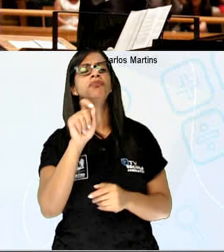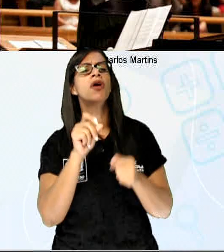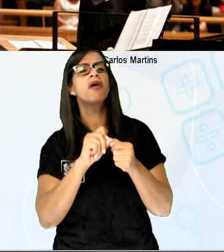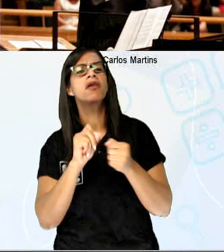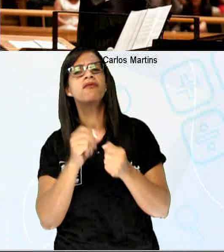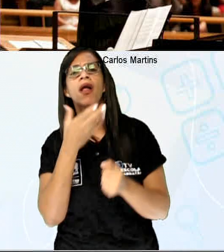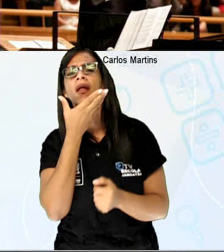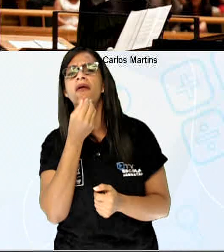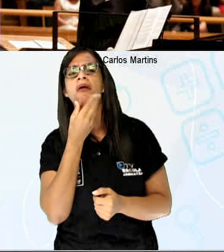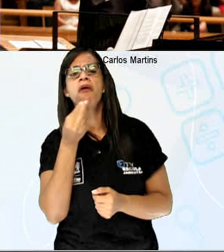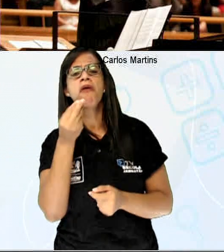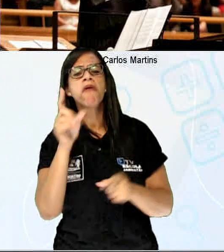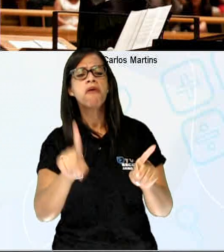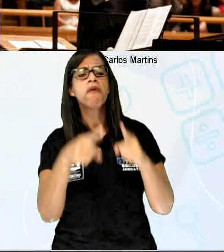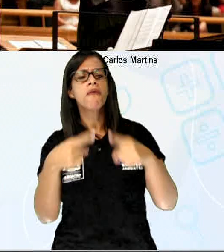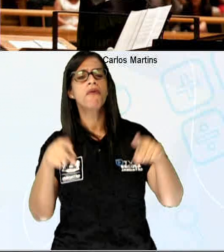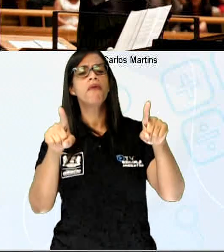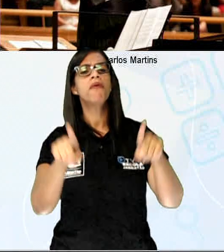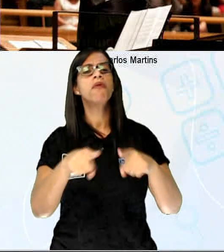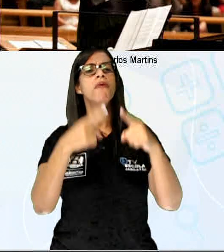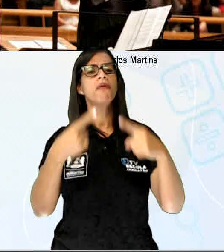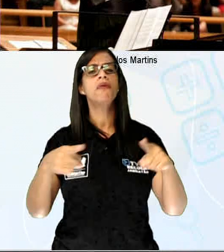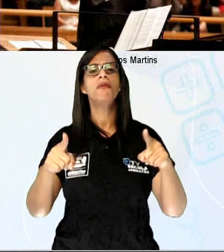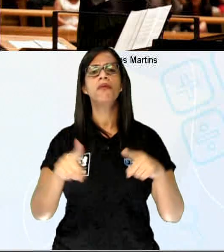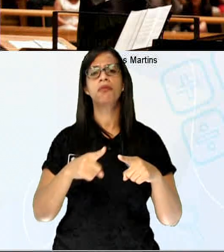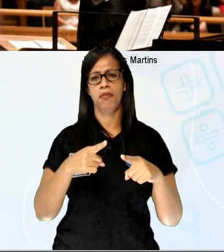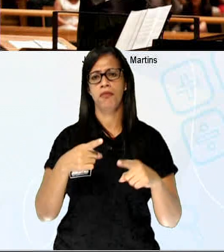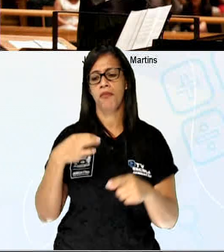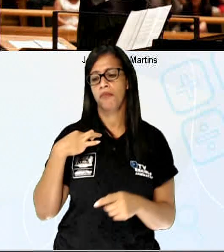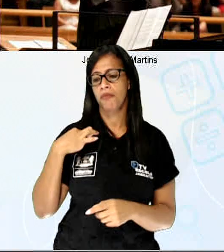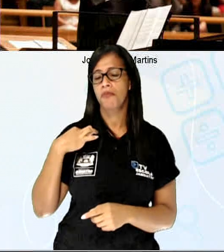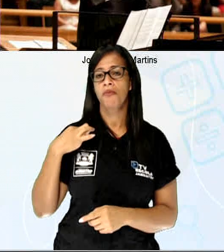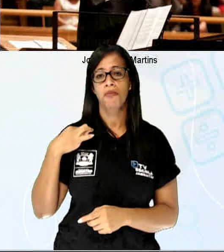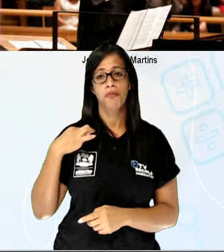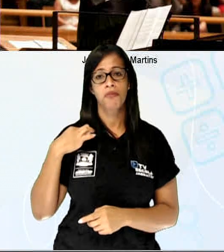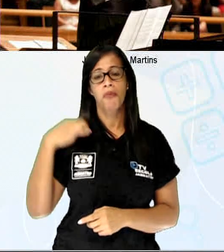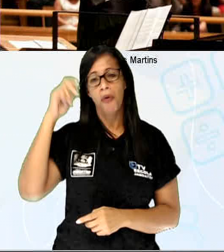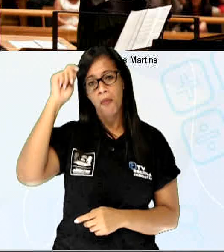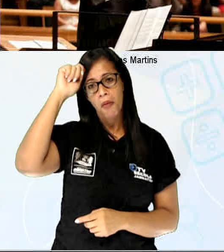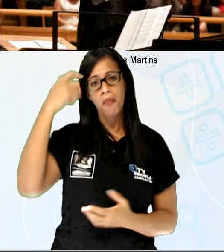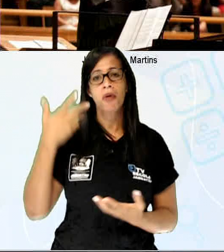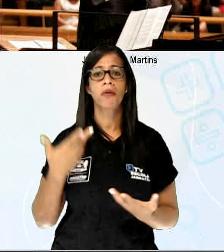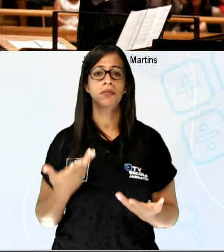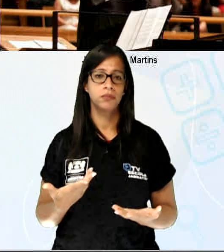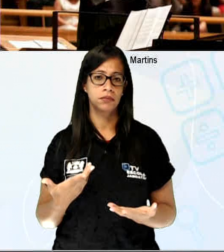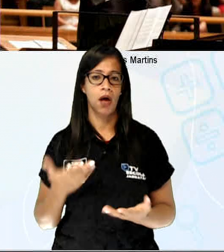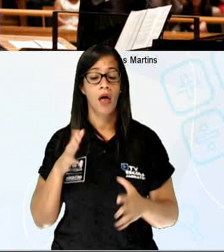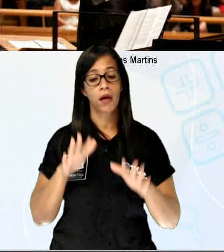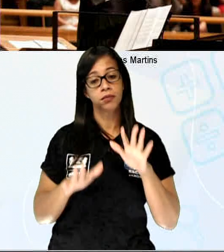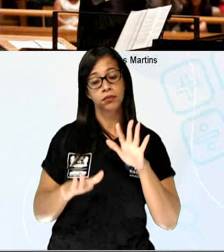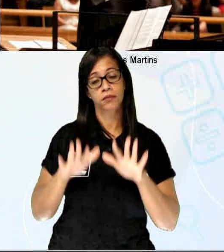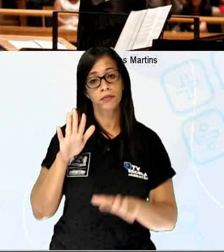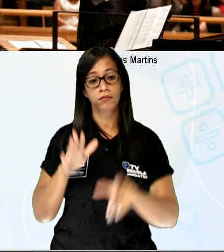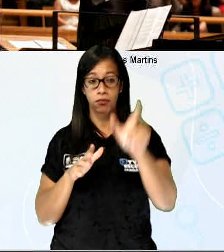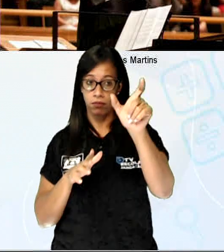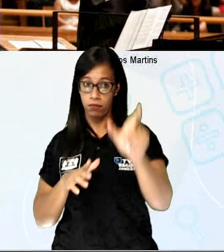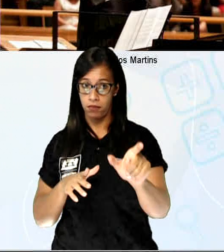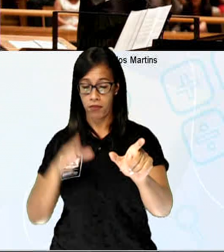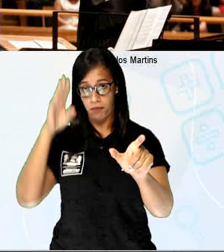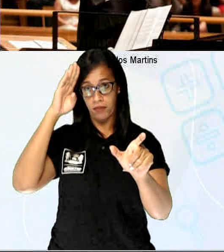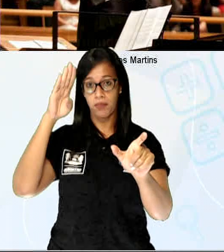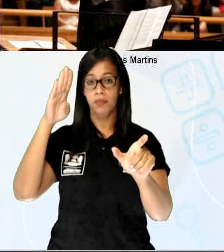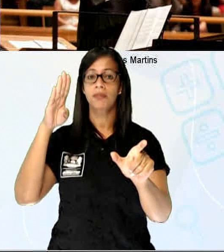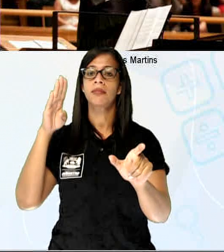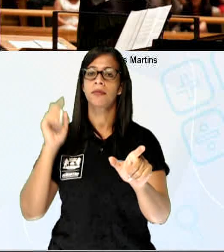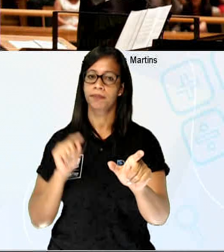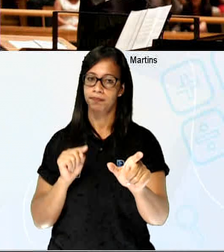com a varinha na frente da orquestra? De preto, geralmente, né? Talvez esse seja o principal componente da orquestra. Ele